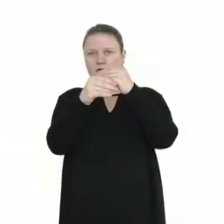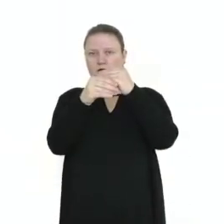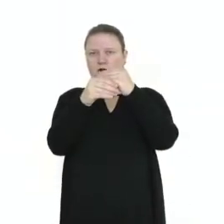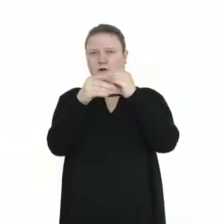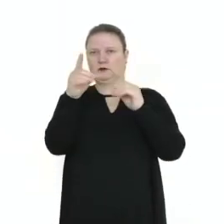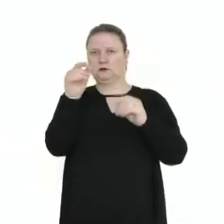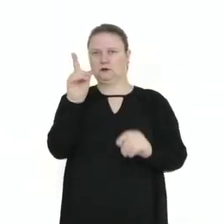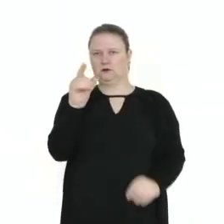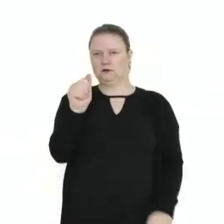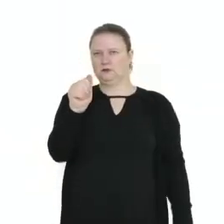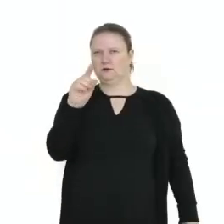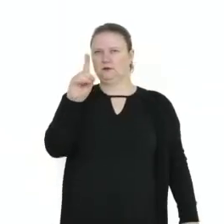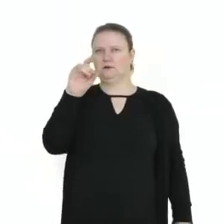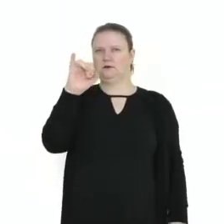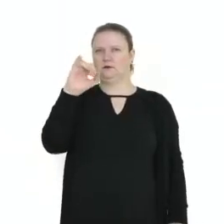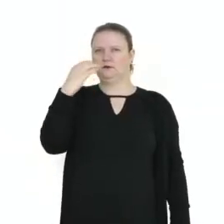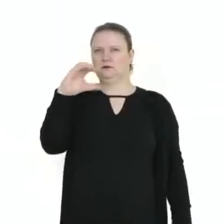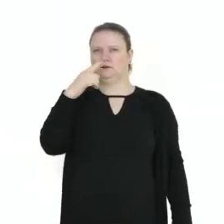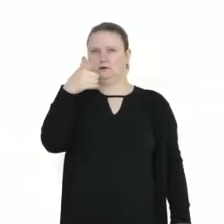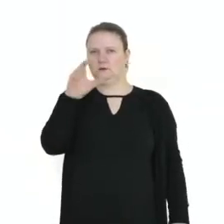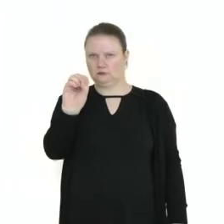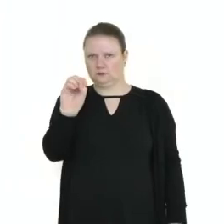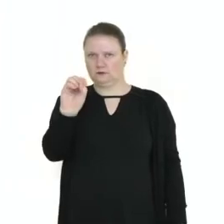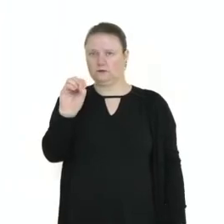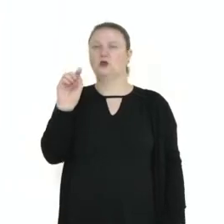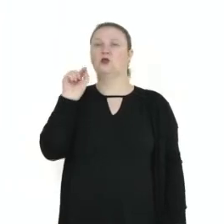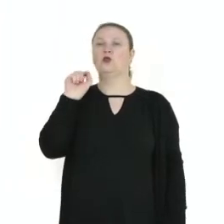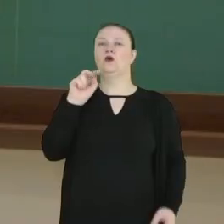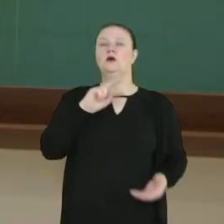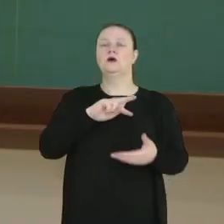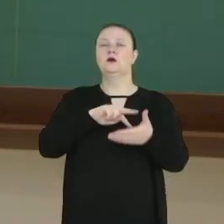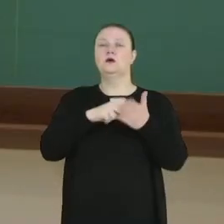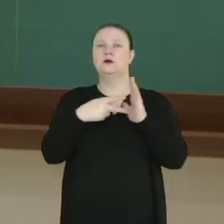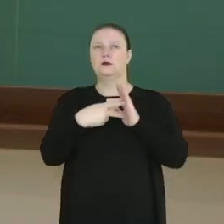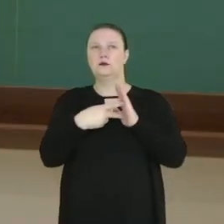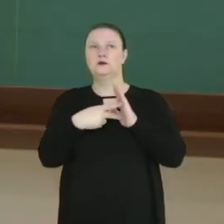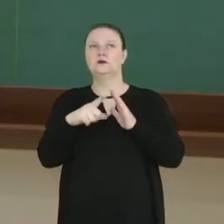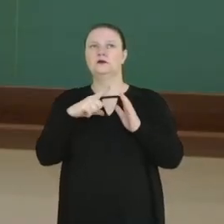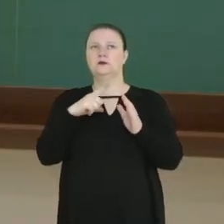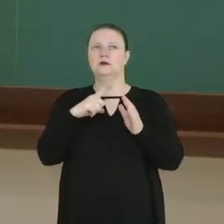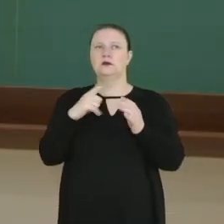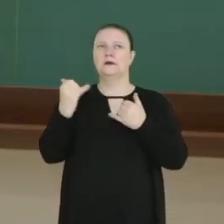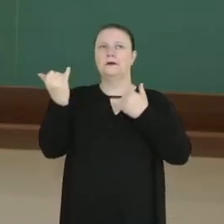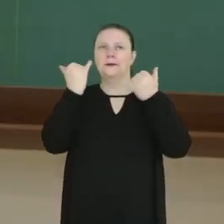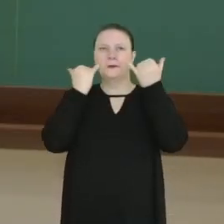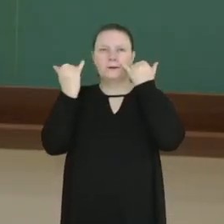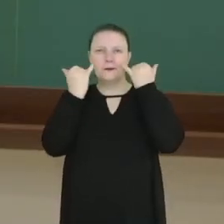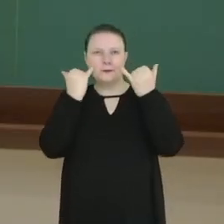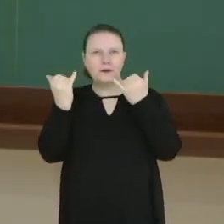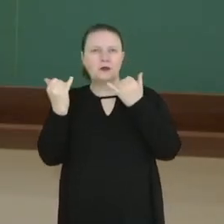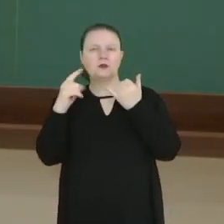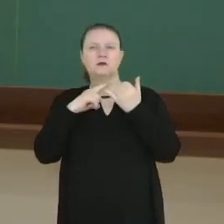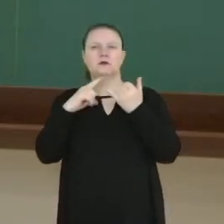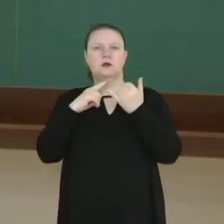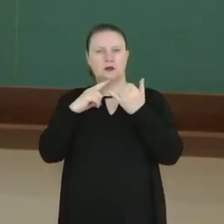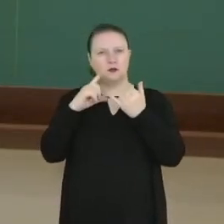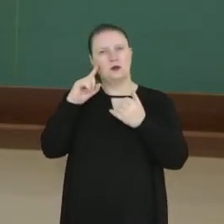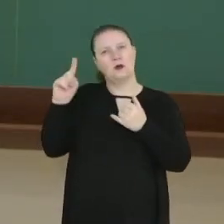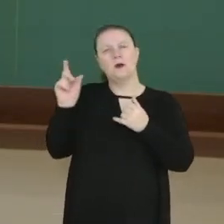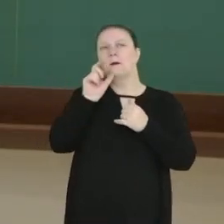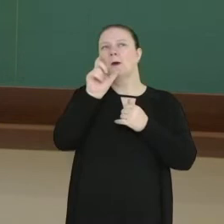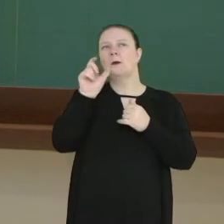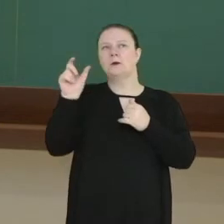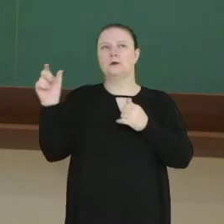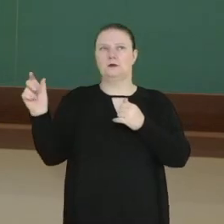que expressa a ideia de soma entre as orações, eu tenho alguns elementos aqui que podem fazer parte, então, desse período